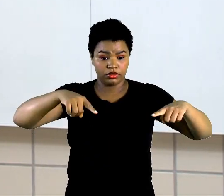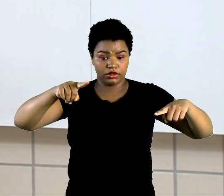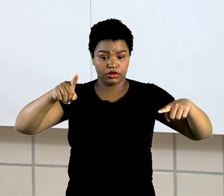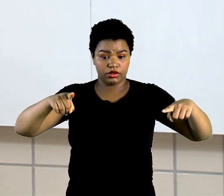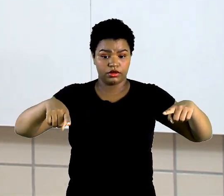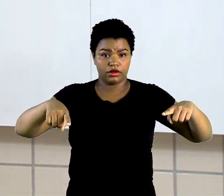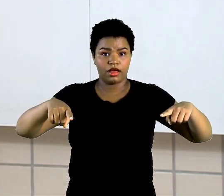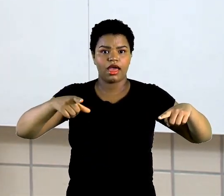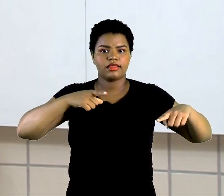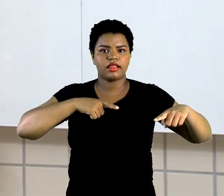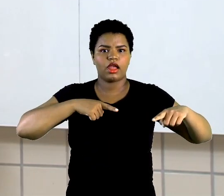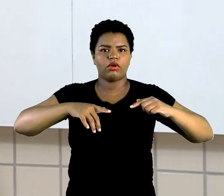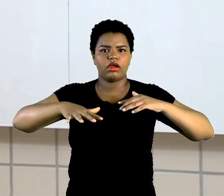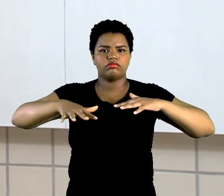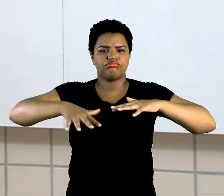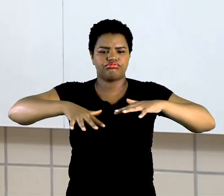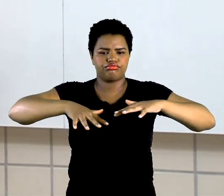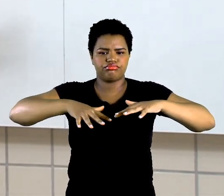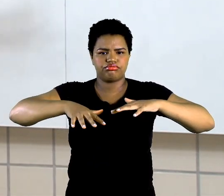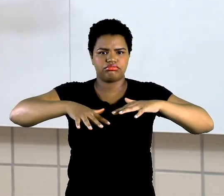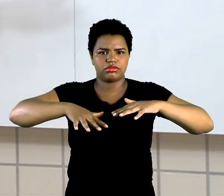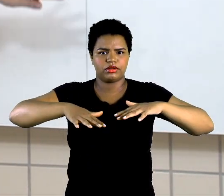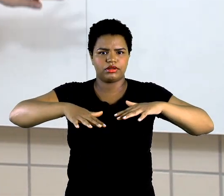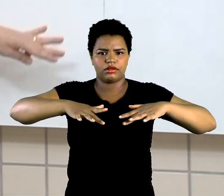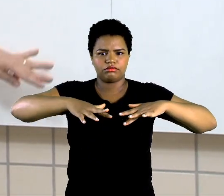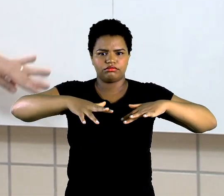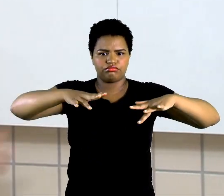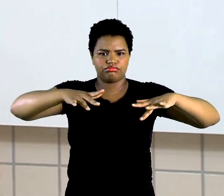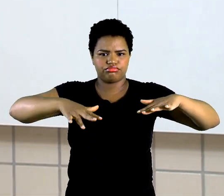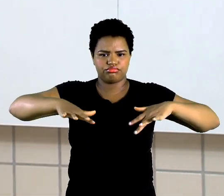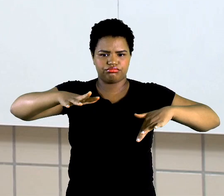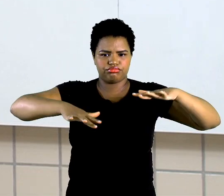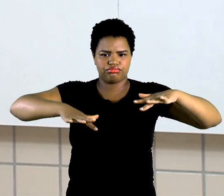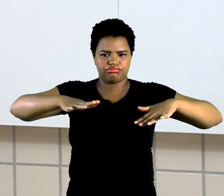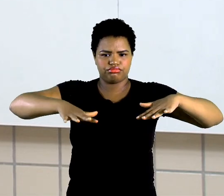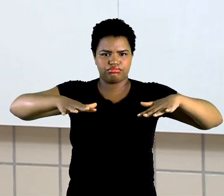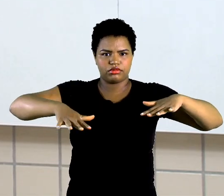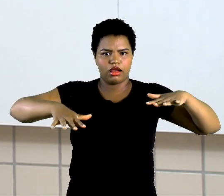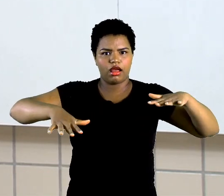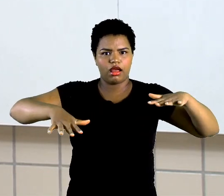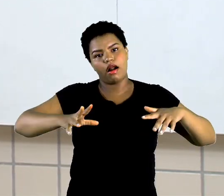causam vibrações, espalhando em frequência.